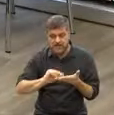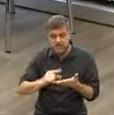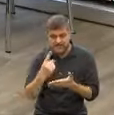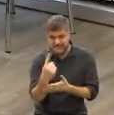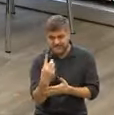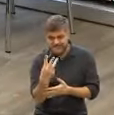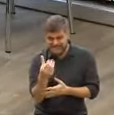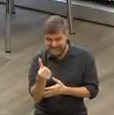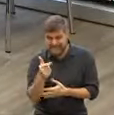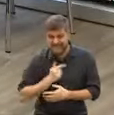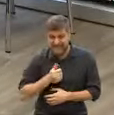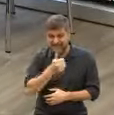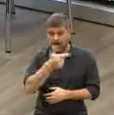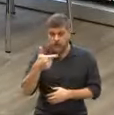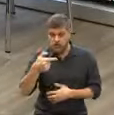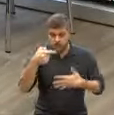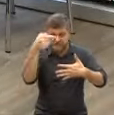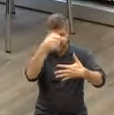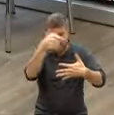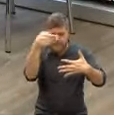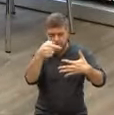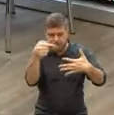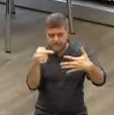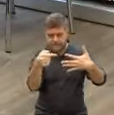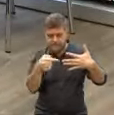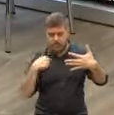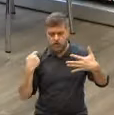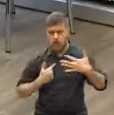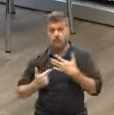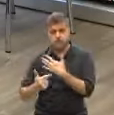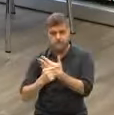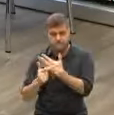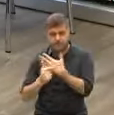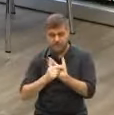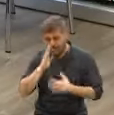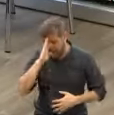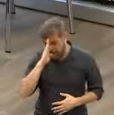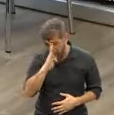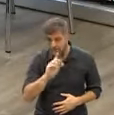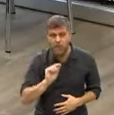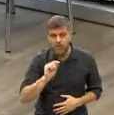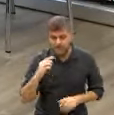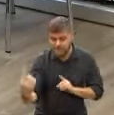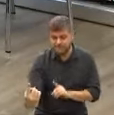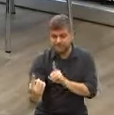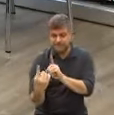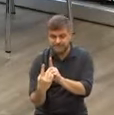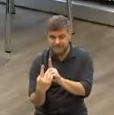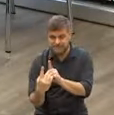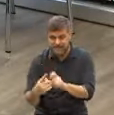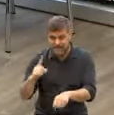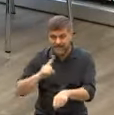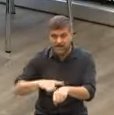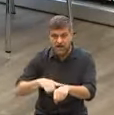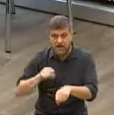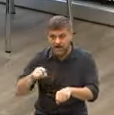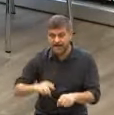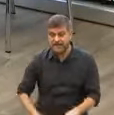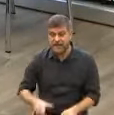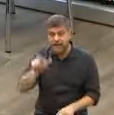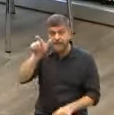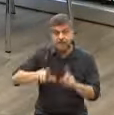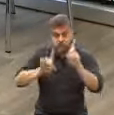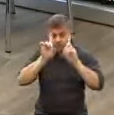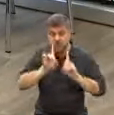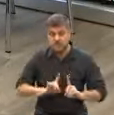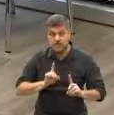um rol de 12 incisos ali para nos colocar. Mas, principalmente, é o atendimento na ameaça